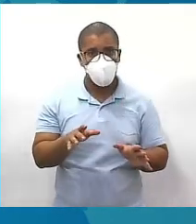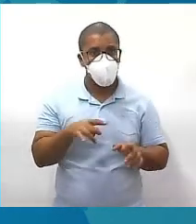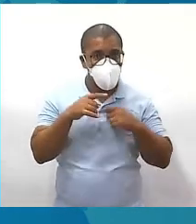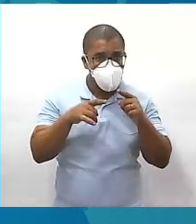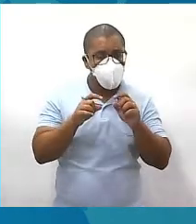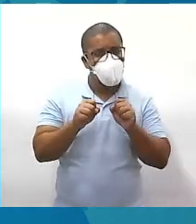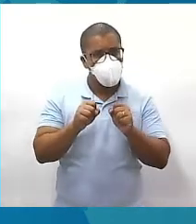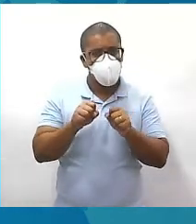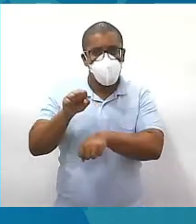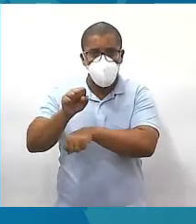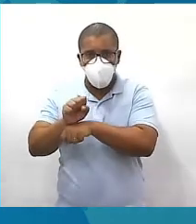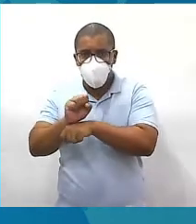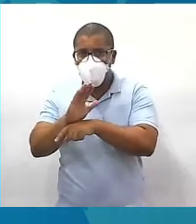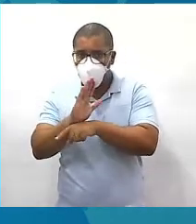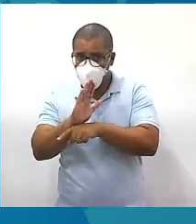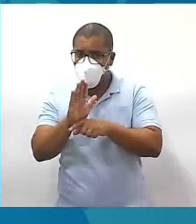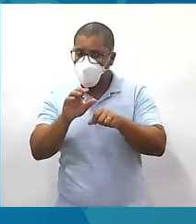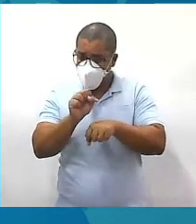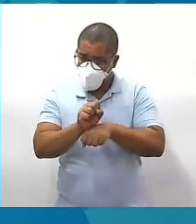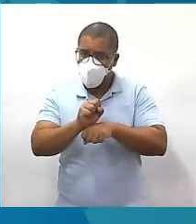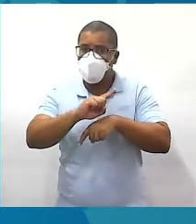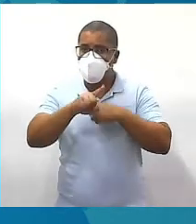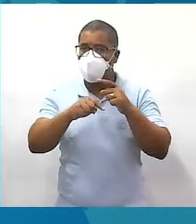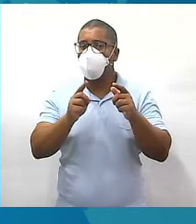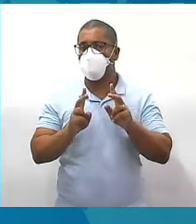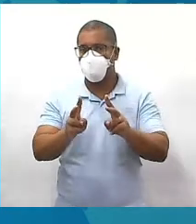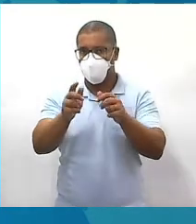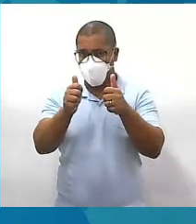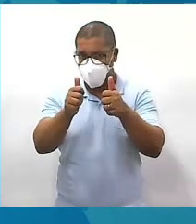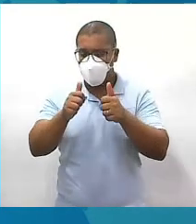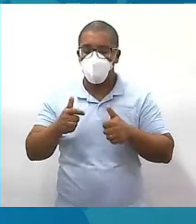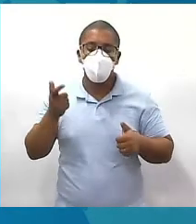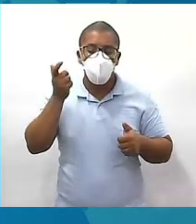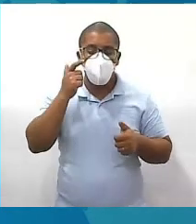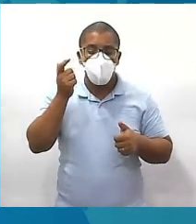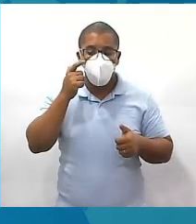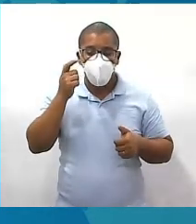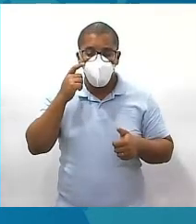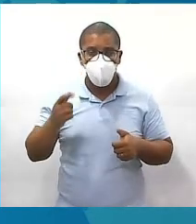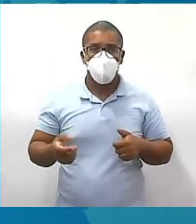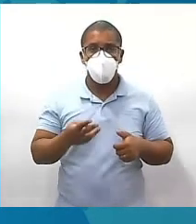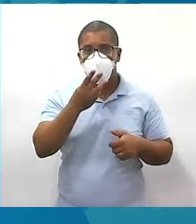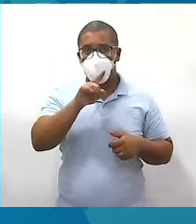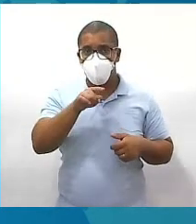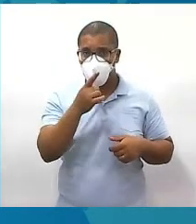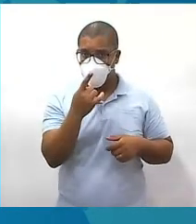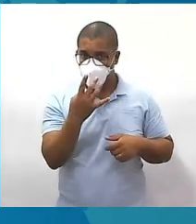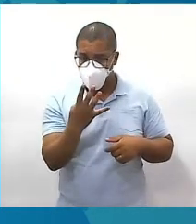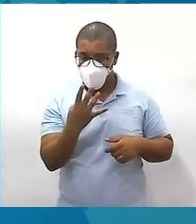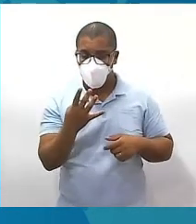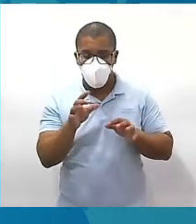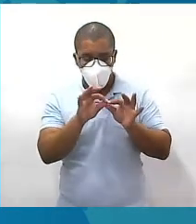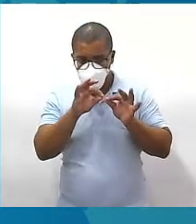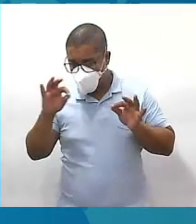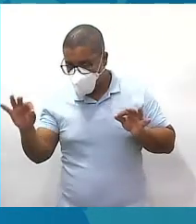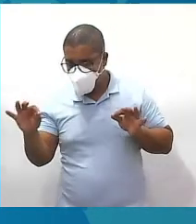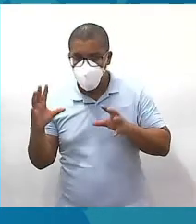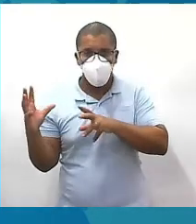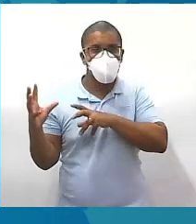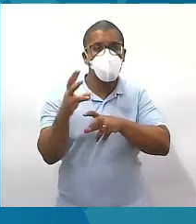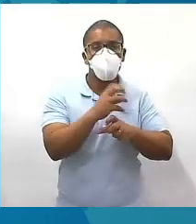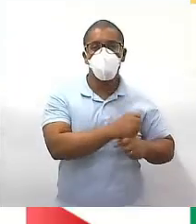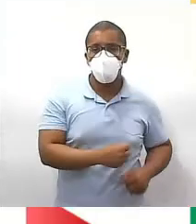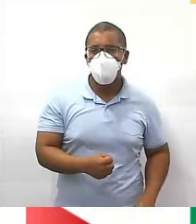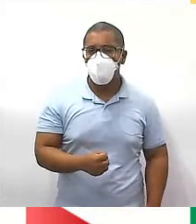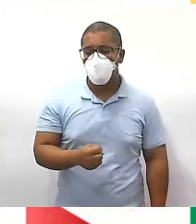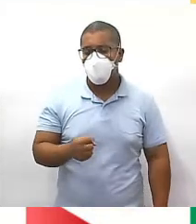nossa resolução. Eu vou pegar para 3,14 e a distância completa ao centro da Terra que o satélite vai dar